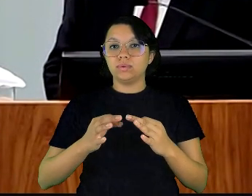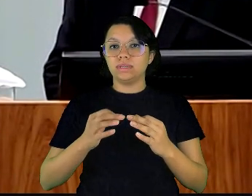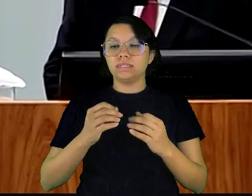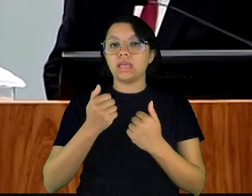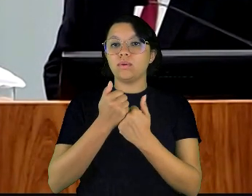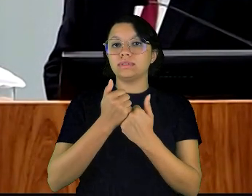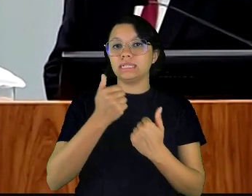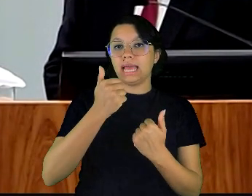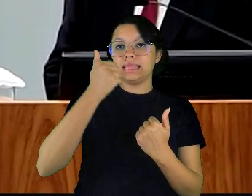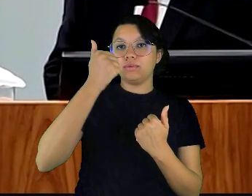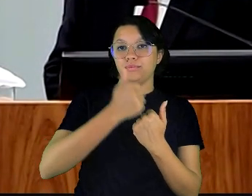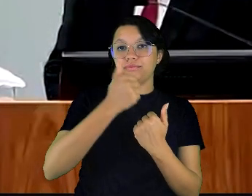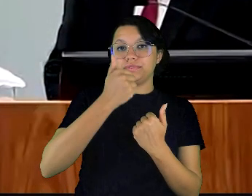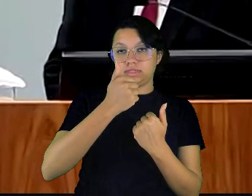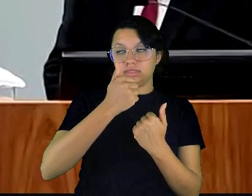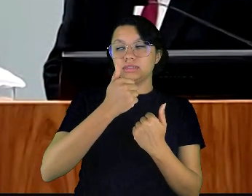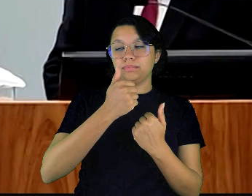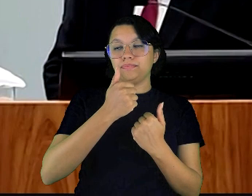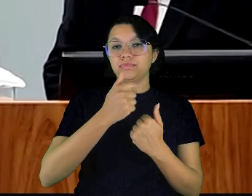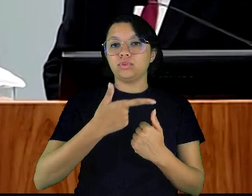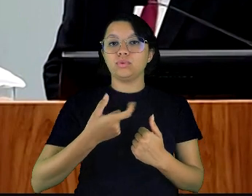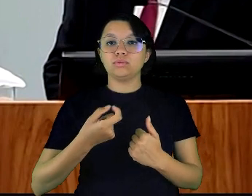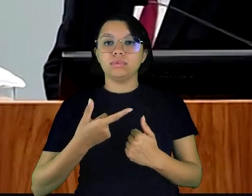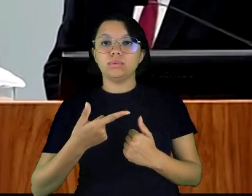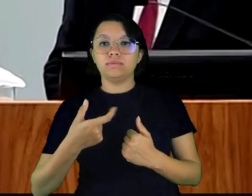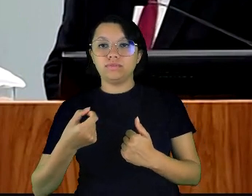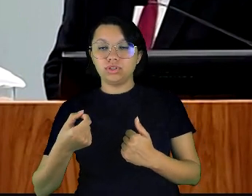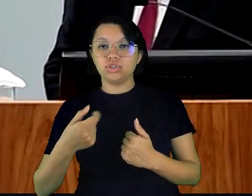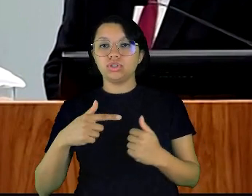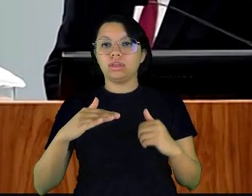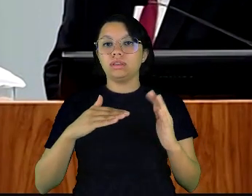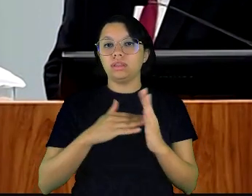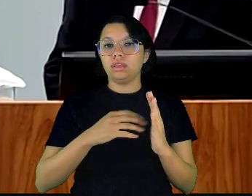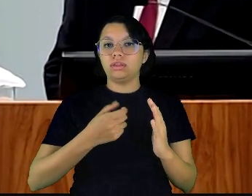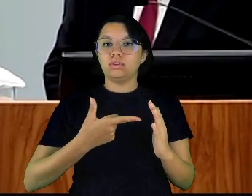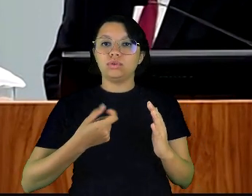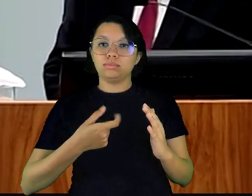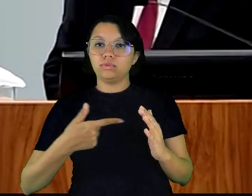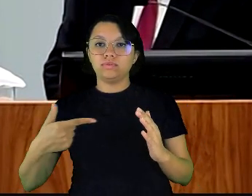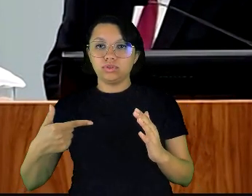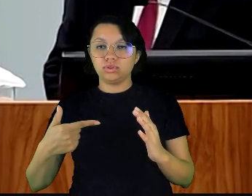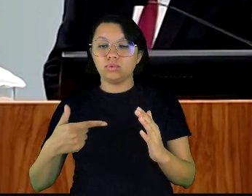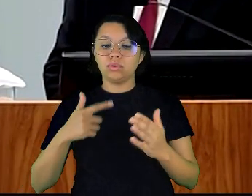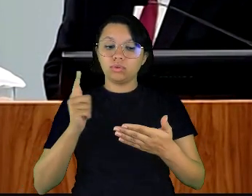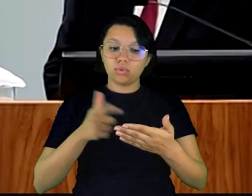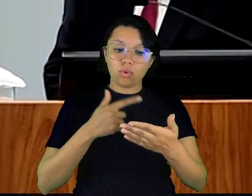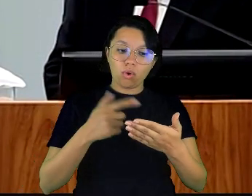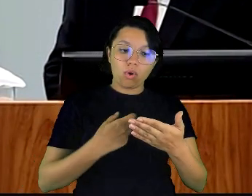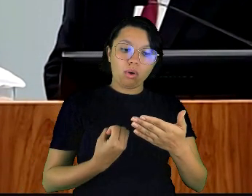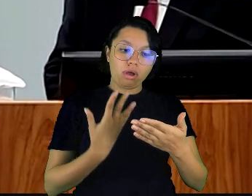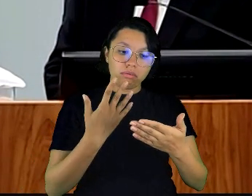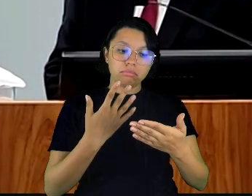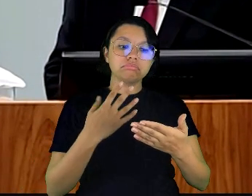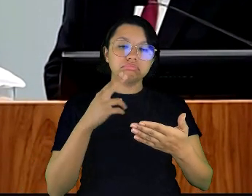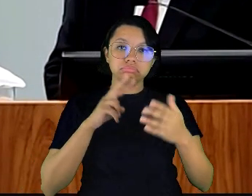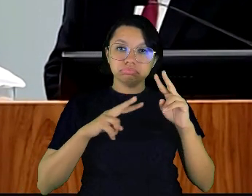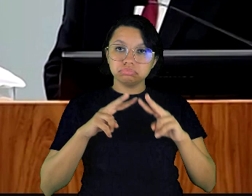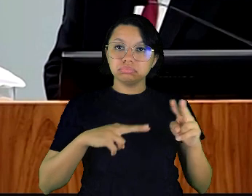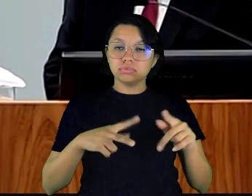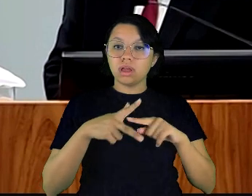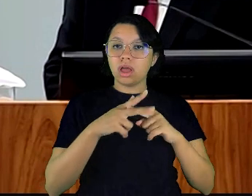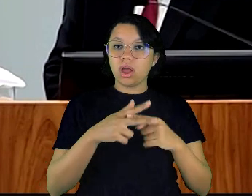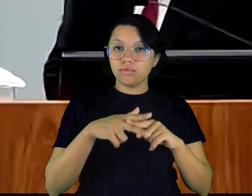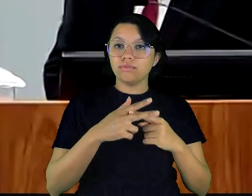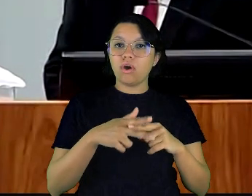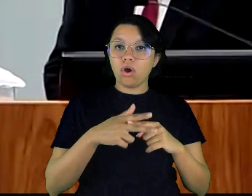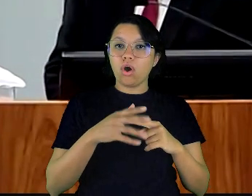TST 2020 a 2022. É autor de livros e crônicas e jurídicos, entre eles o comentário à reforma trabalhista, CLT comentada